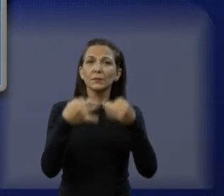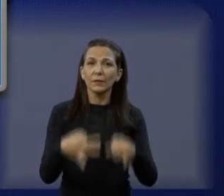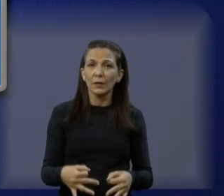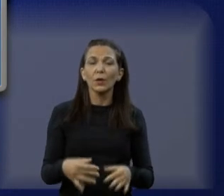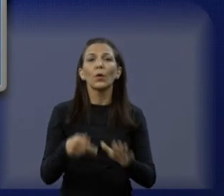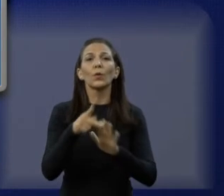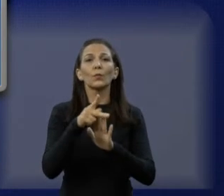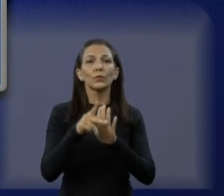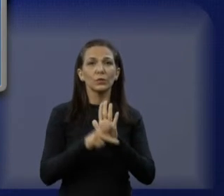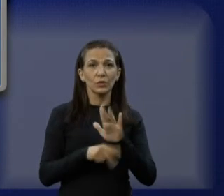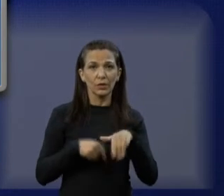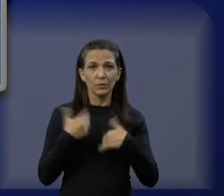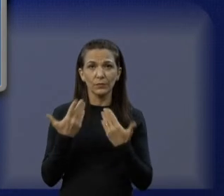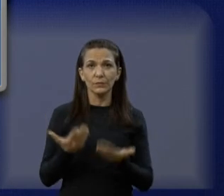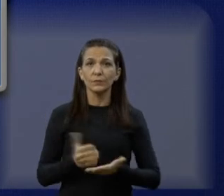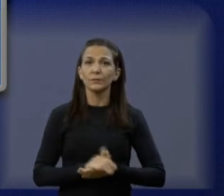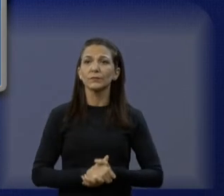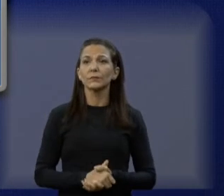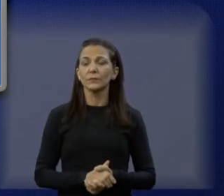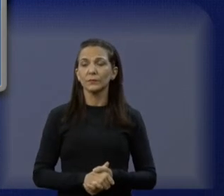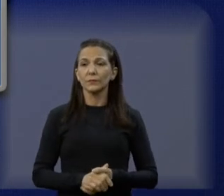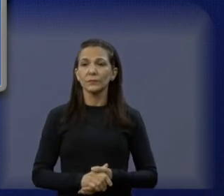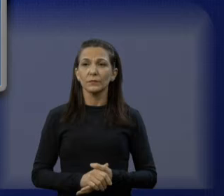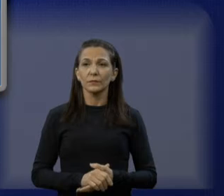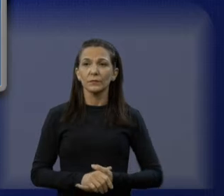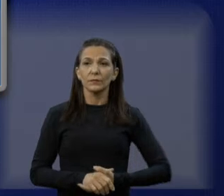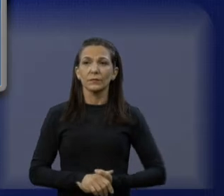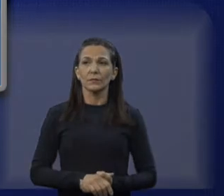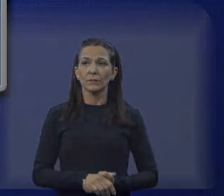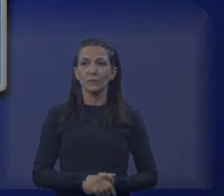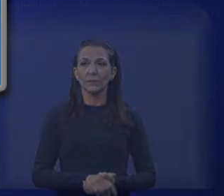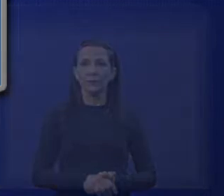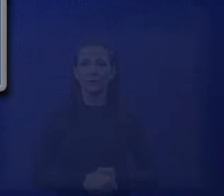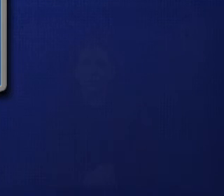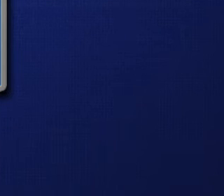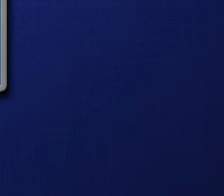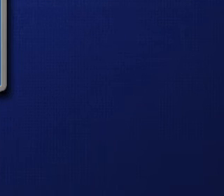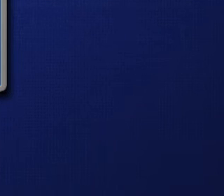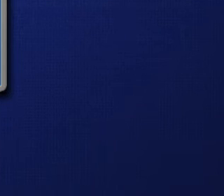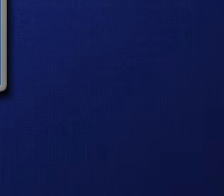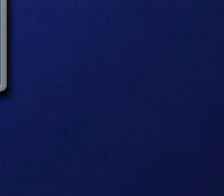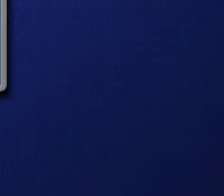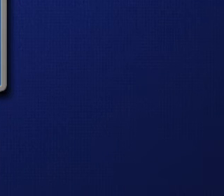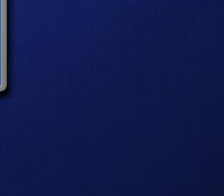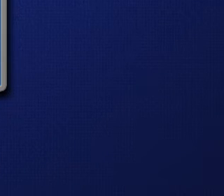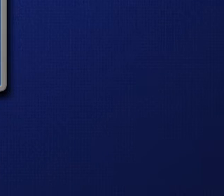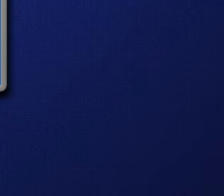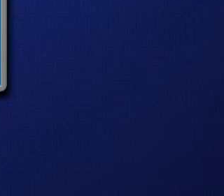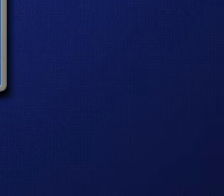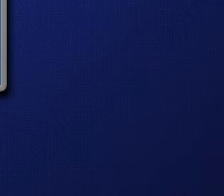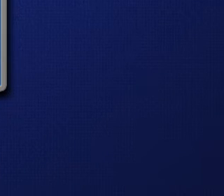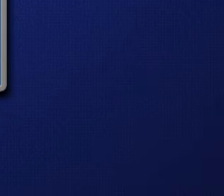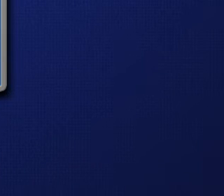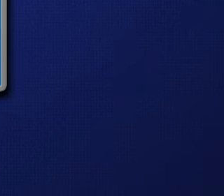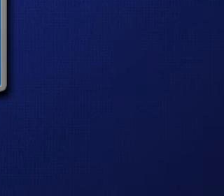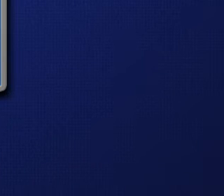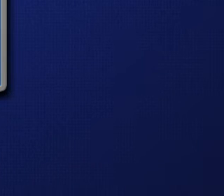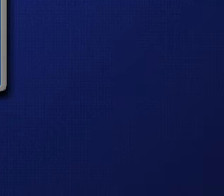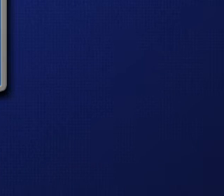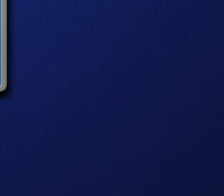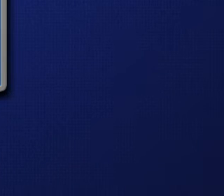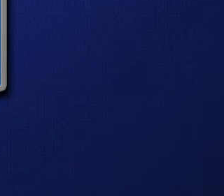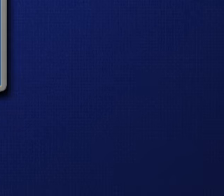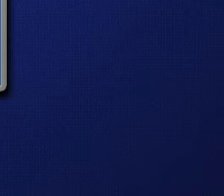sobre esse projeto vamos lá e para auxiliar o poder público pensamos numa saída simples